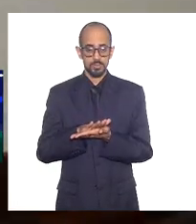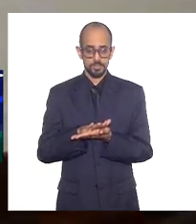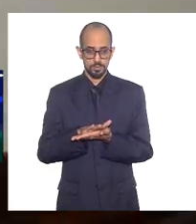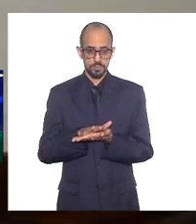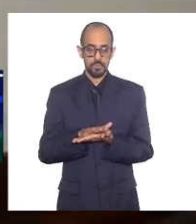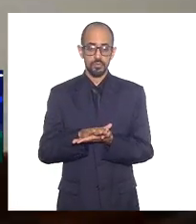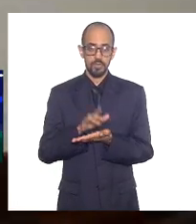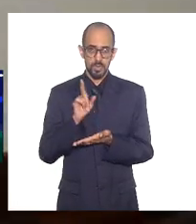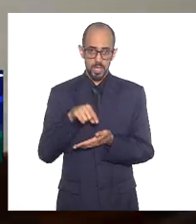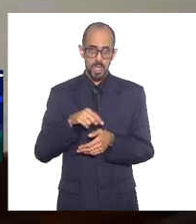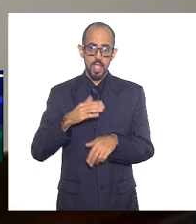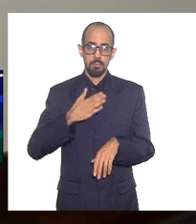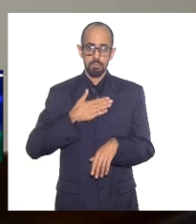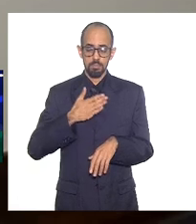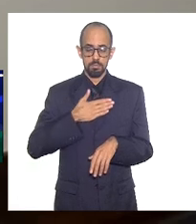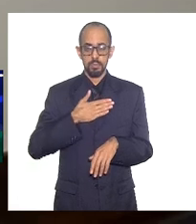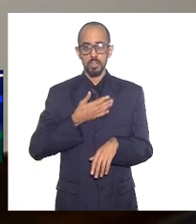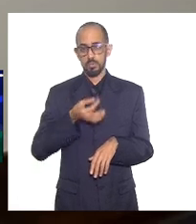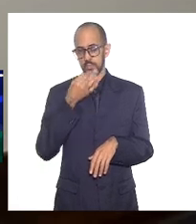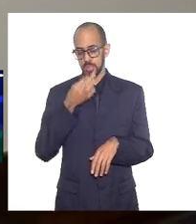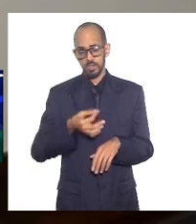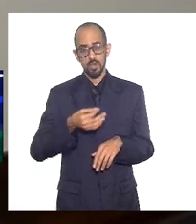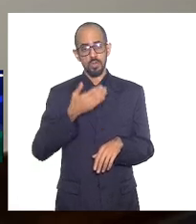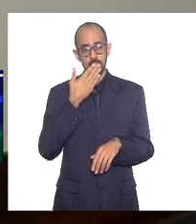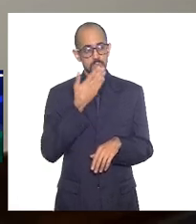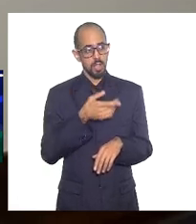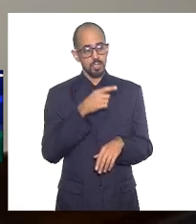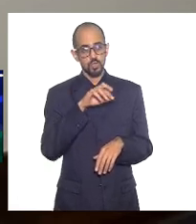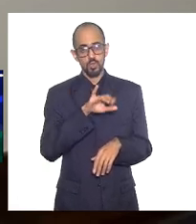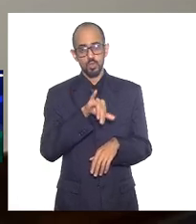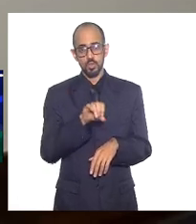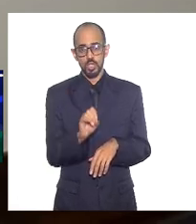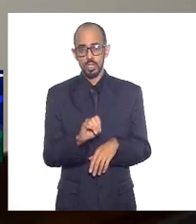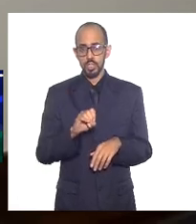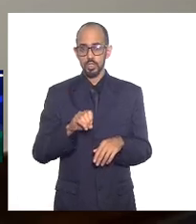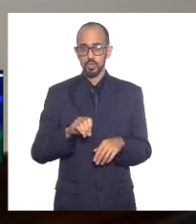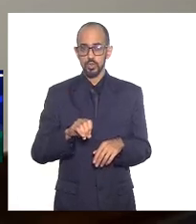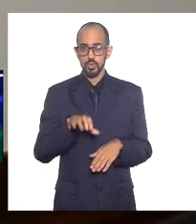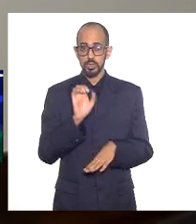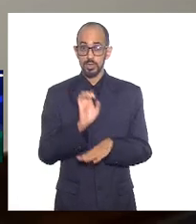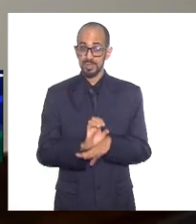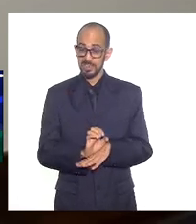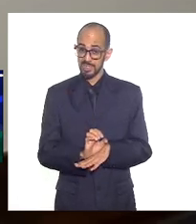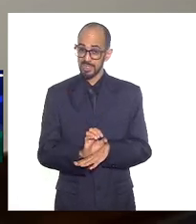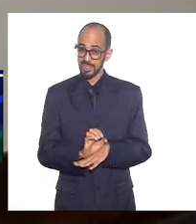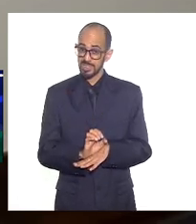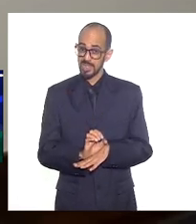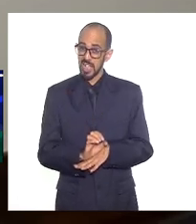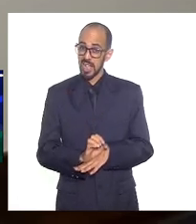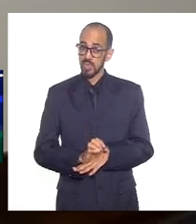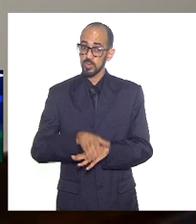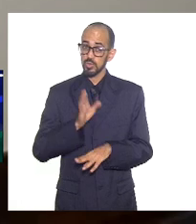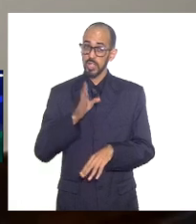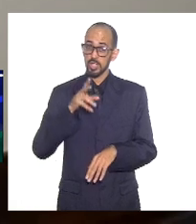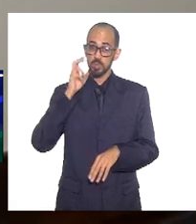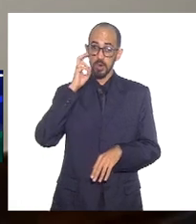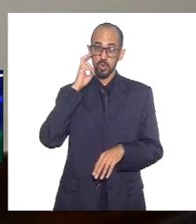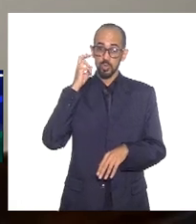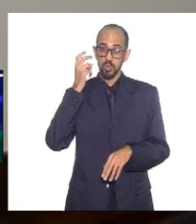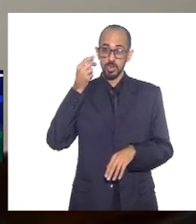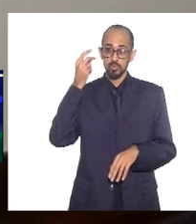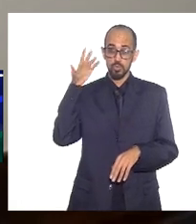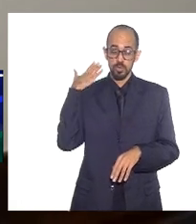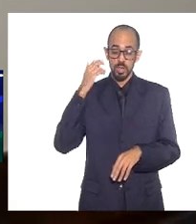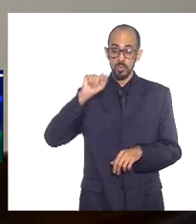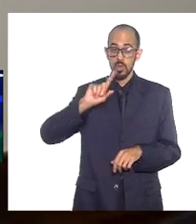trata. Então, faço aqui um apelo para que o Rio de Janeiro, estado de vanguarda, não transforme,